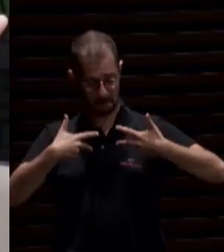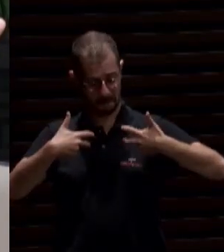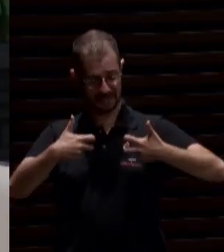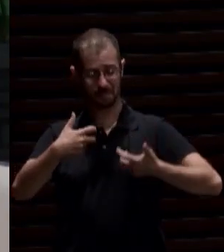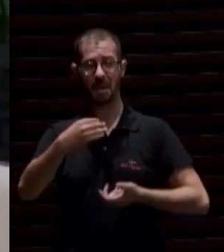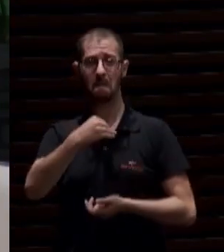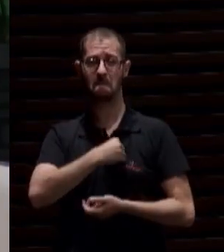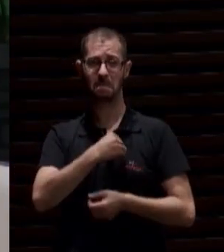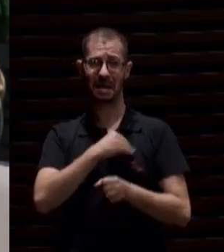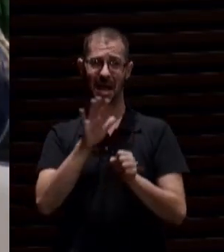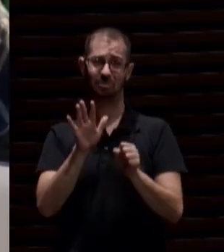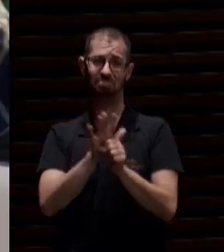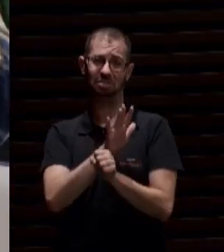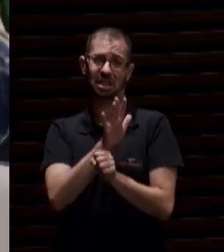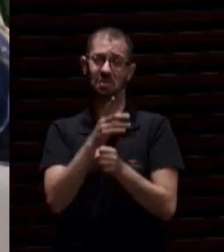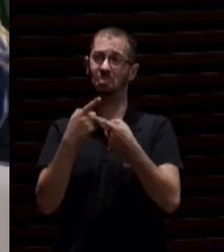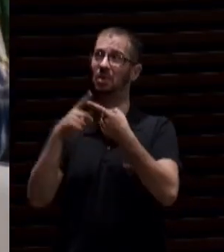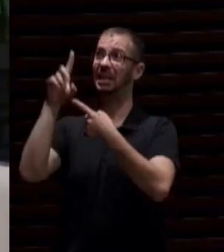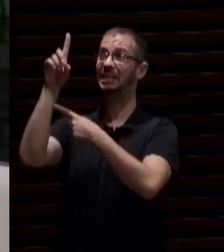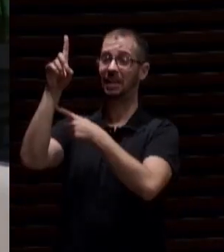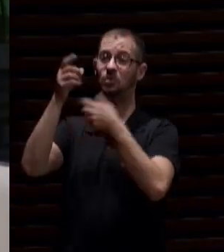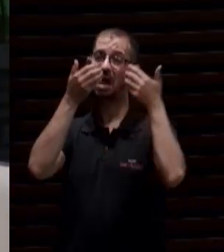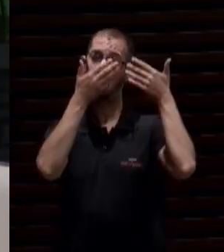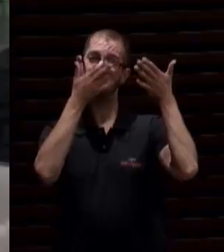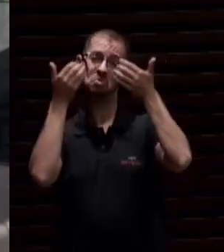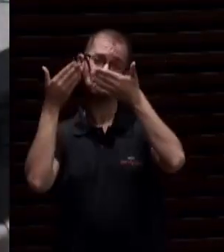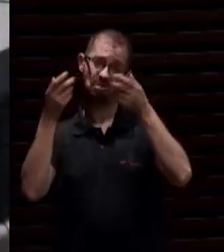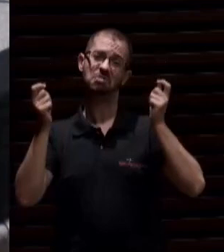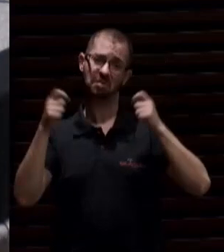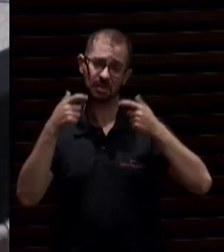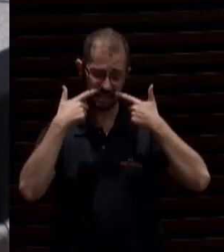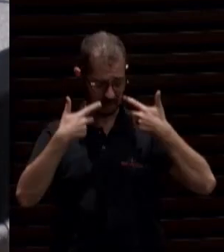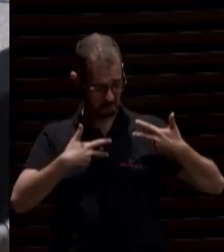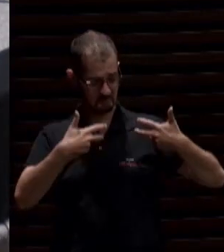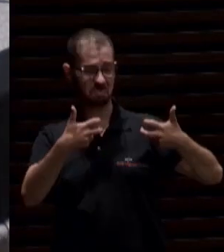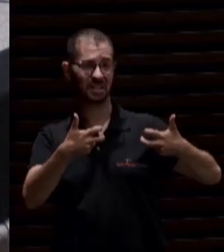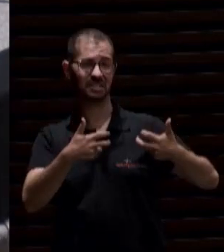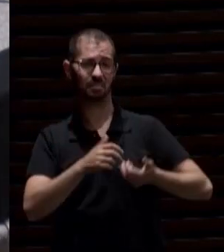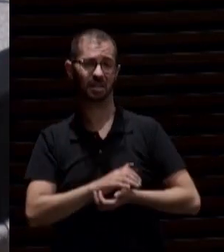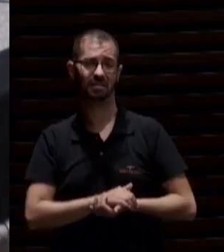pecados, é porque antes o Senhor deu olhos para que nós pudéssemos ver.